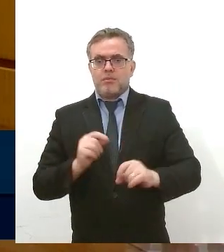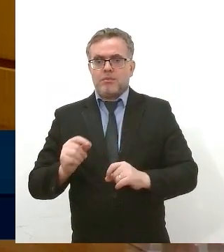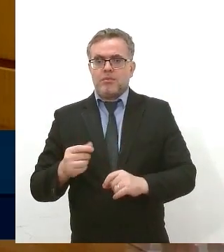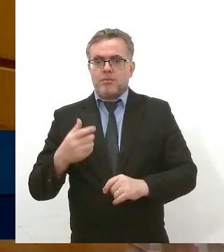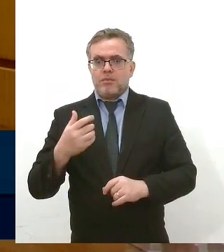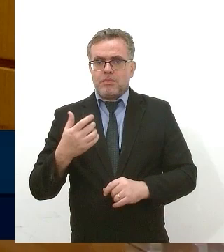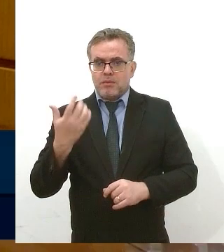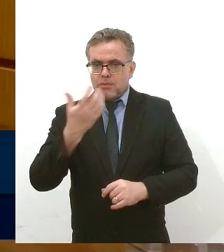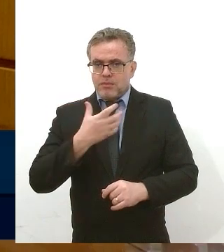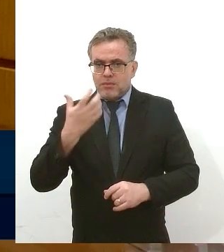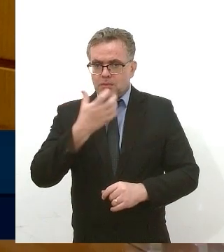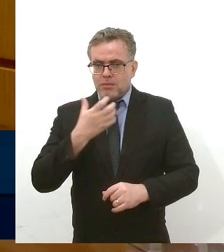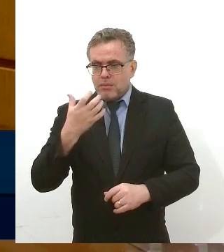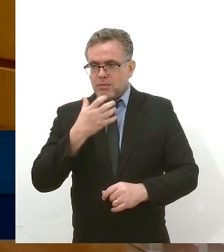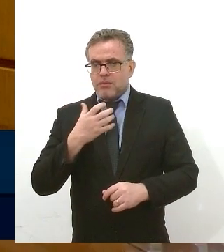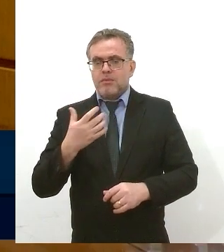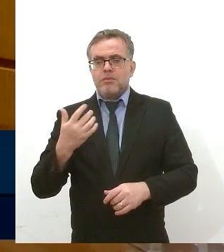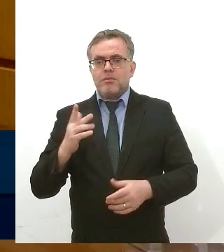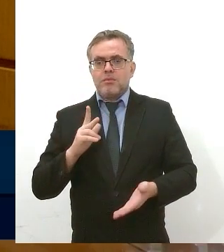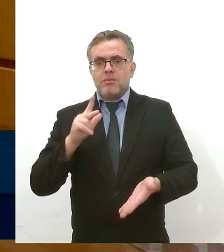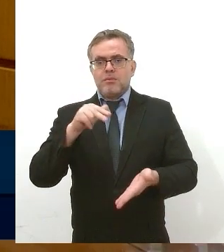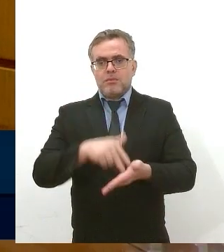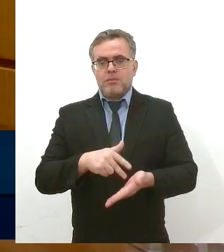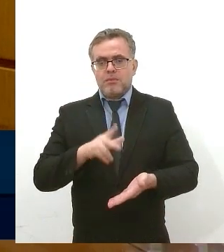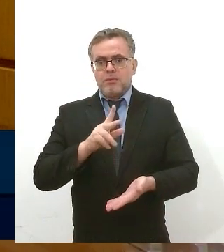locais e nacionais.